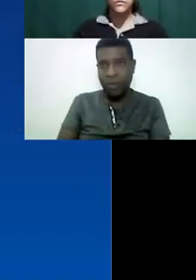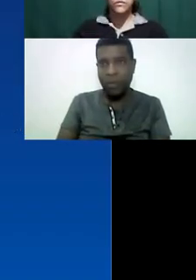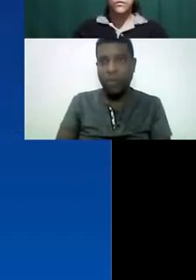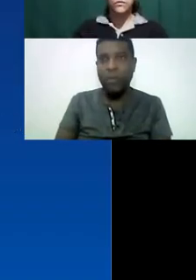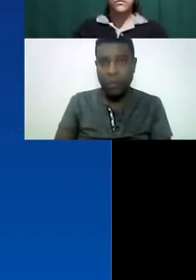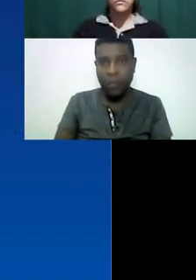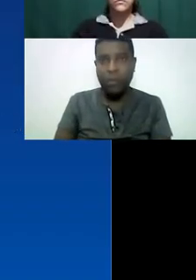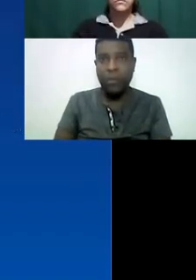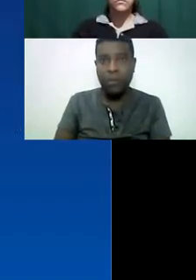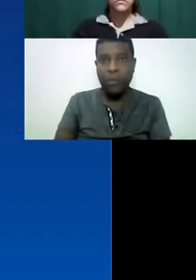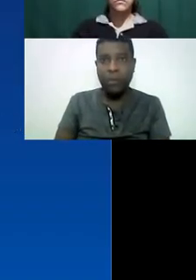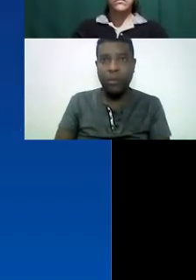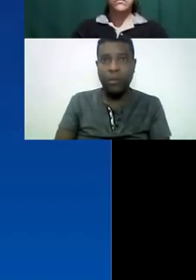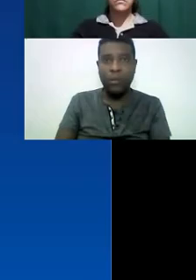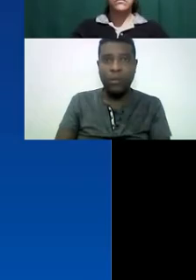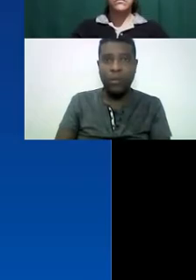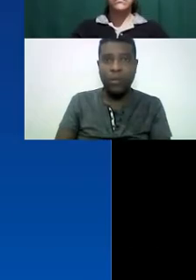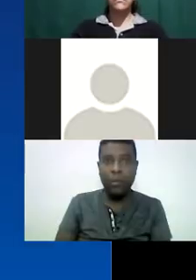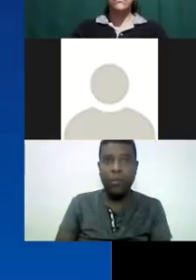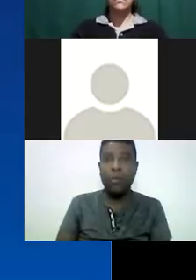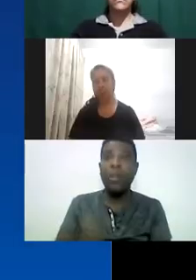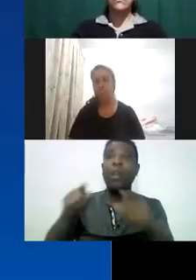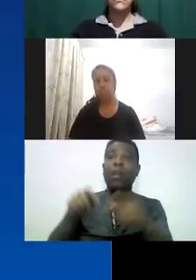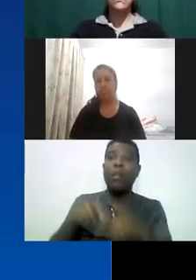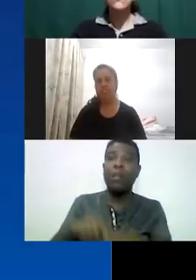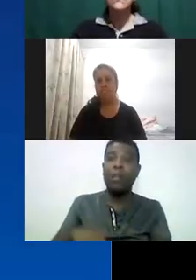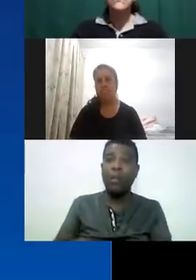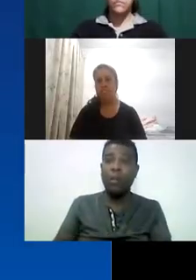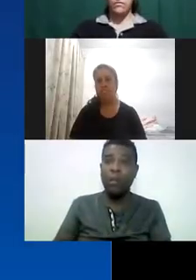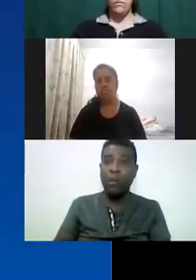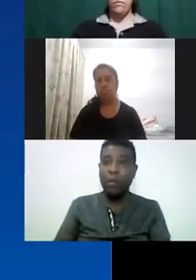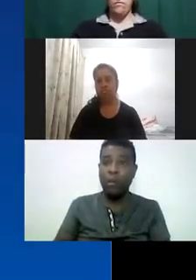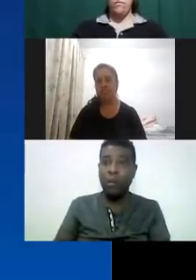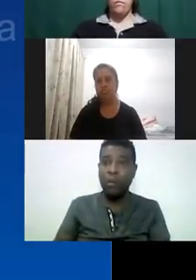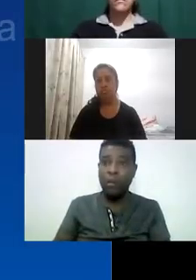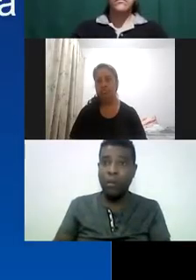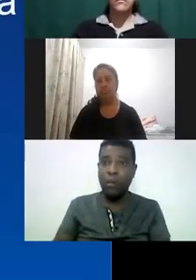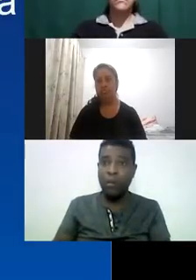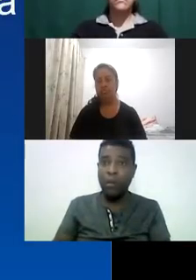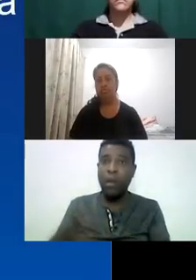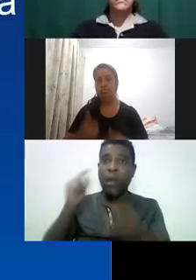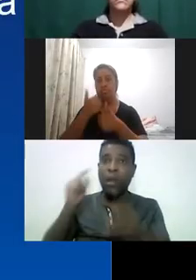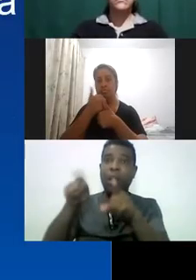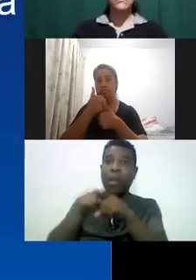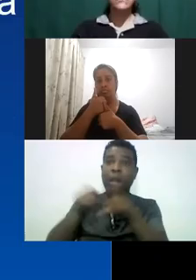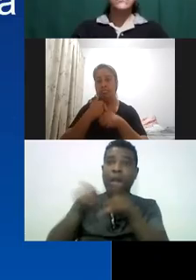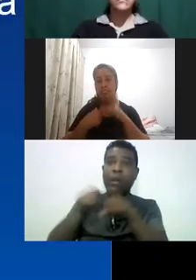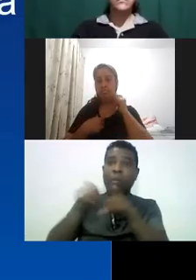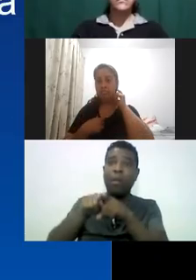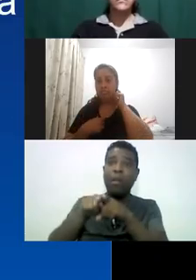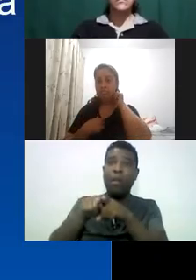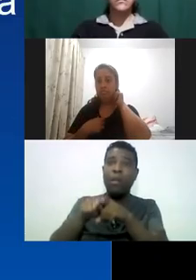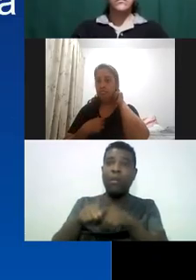Existem também, pessoal, movimentos combinados, que eu chamo de protusão do pescoço, tá? Então, eu